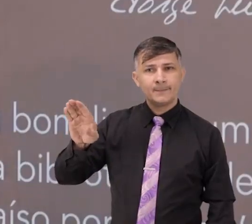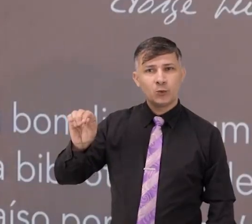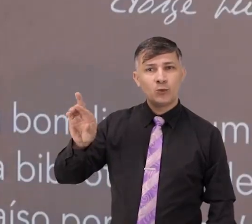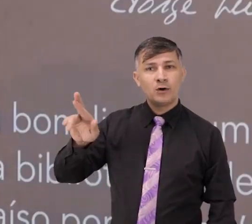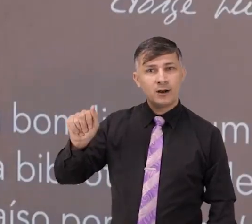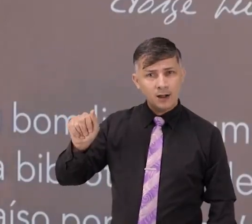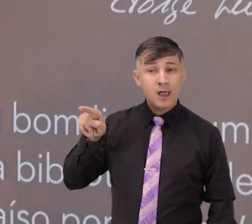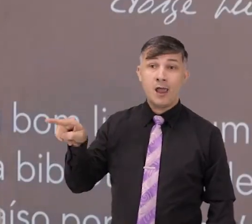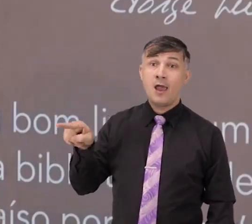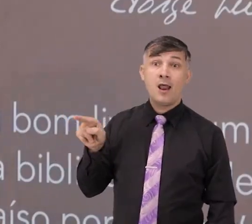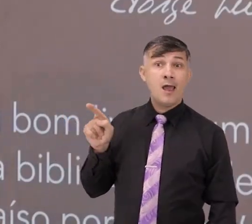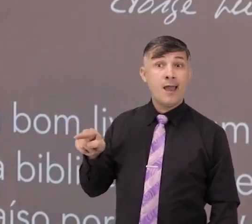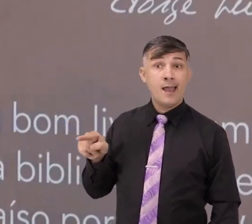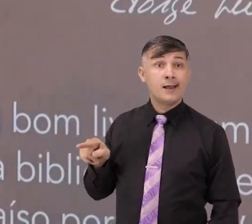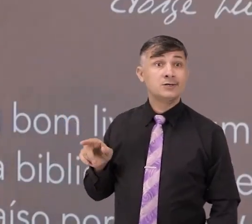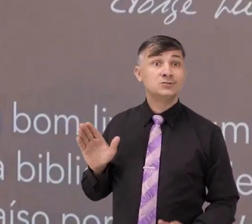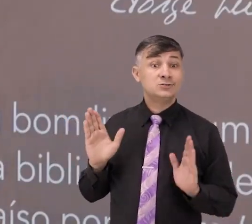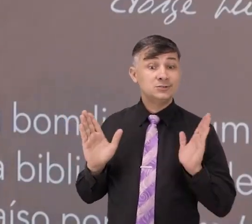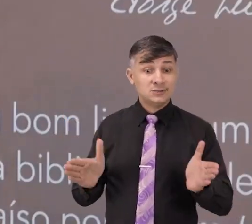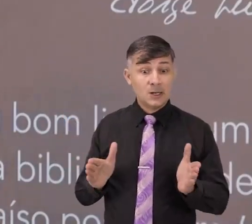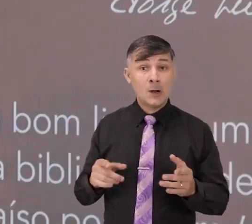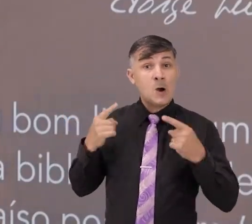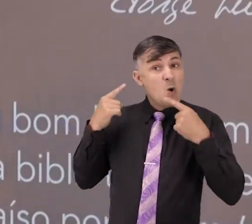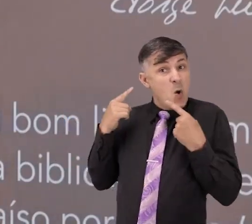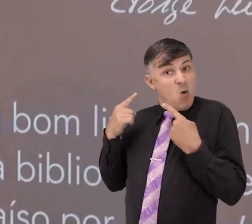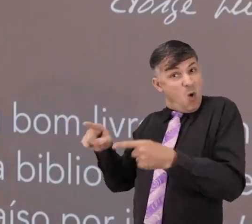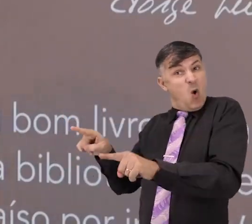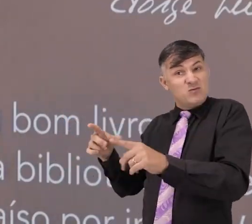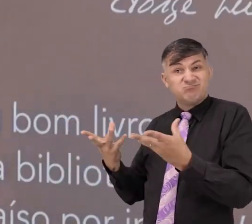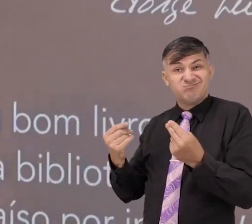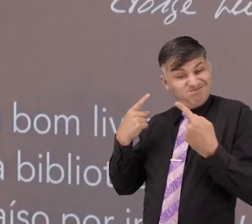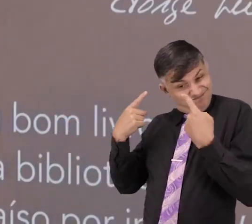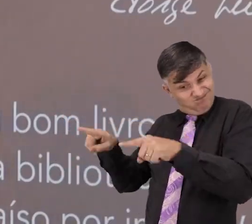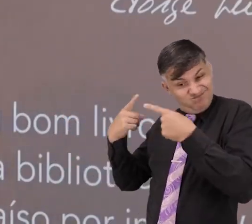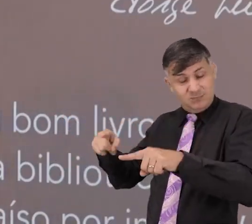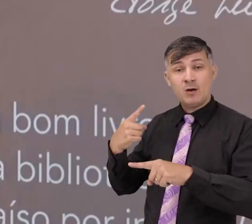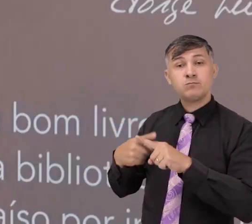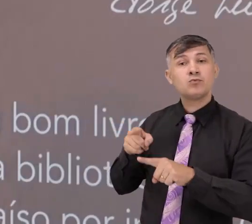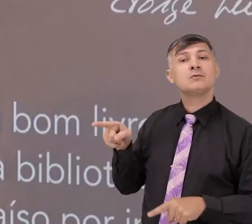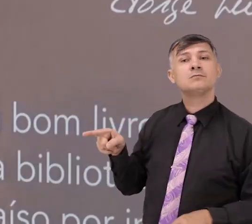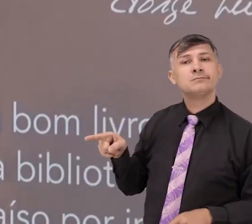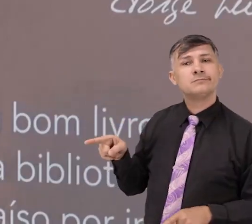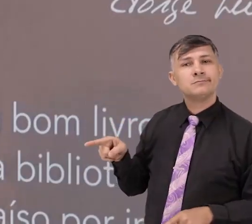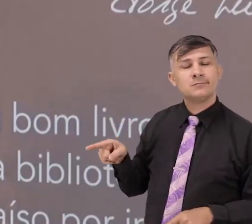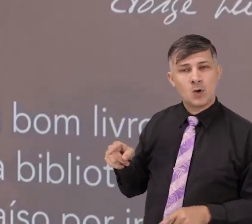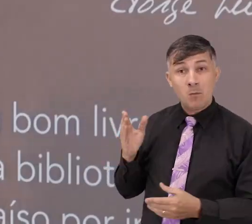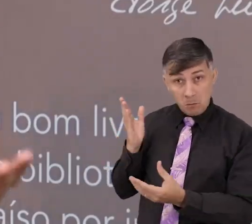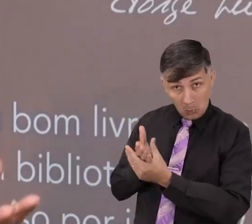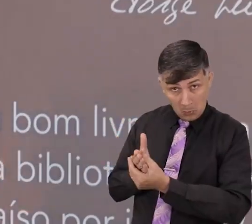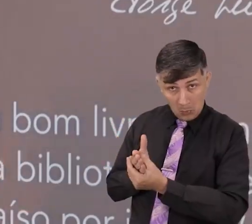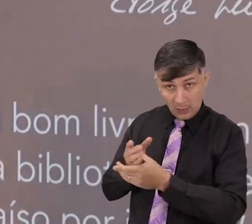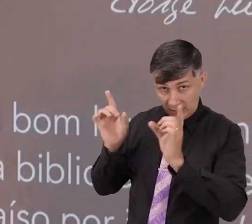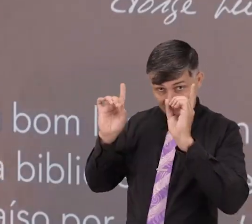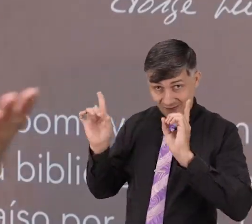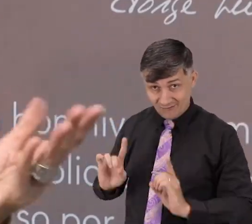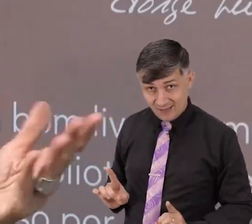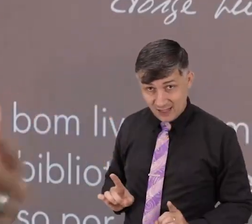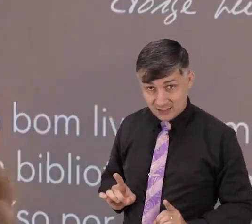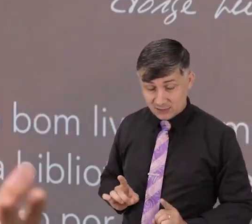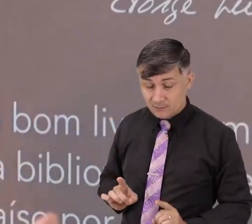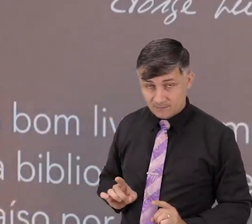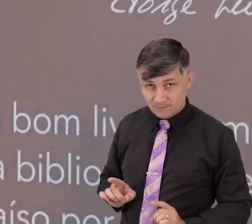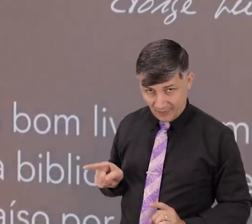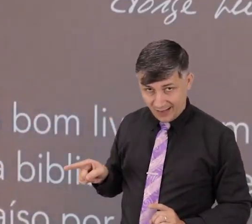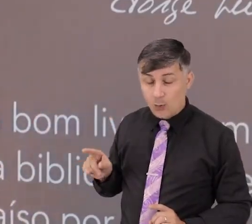profissão, justamente porque o processo de deficiência visual foi se instalando aos poucos e